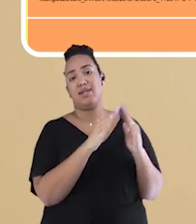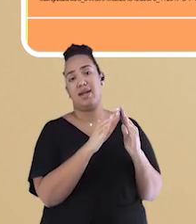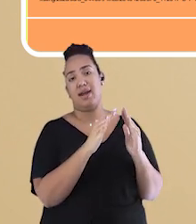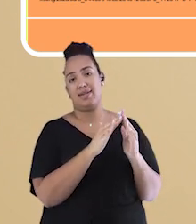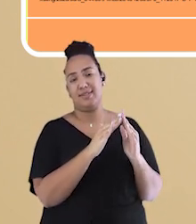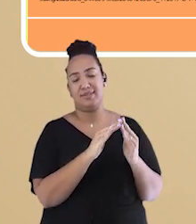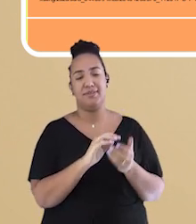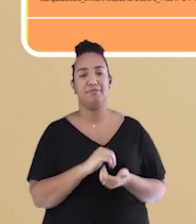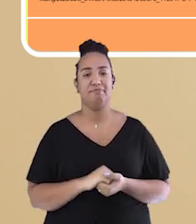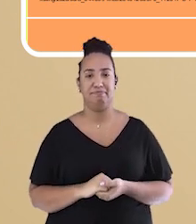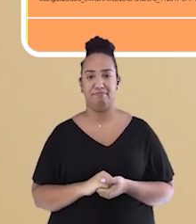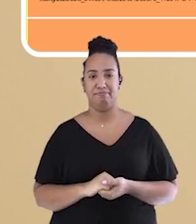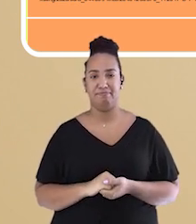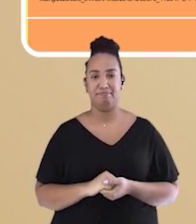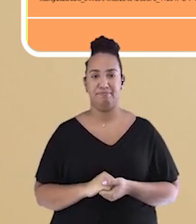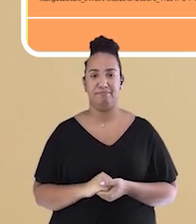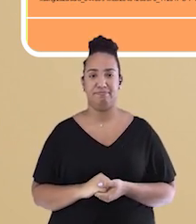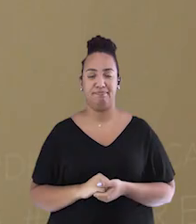era doméstico.